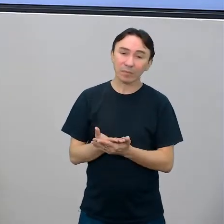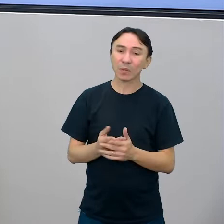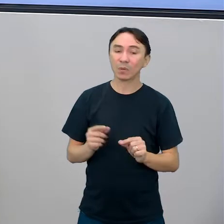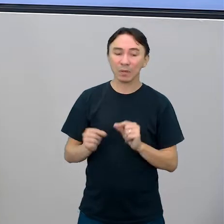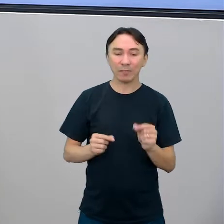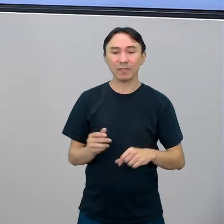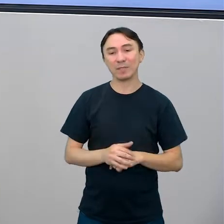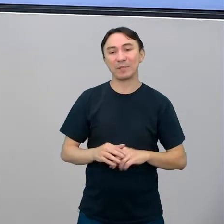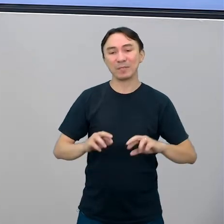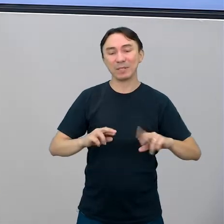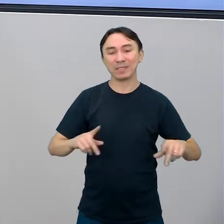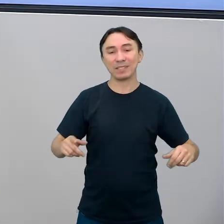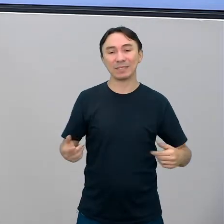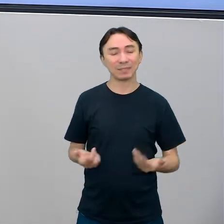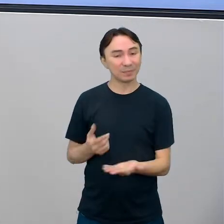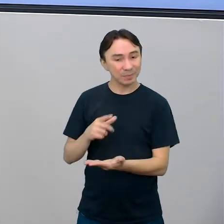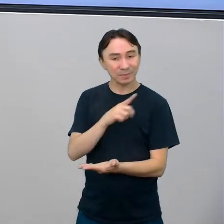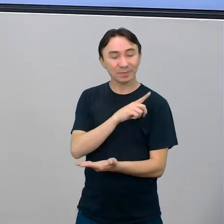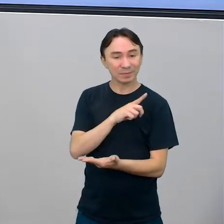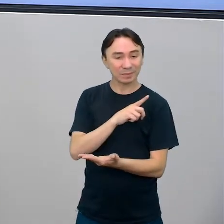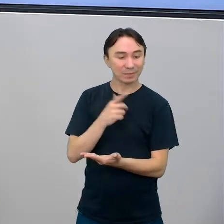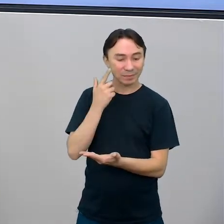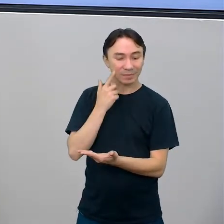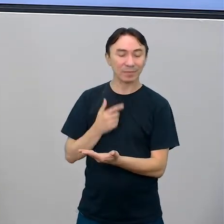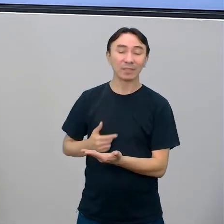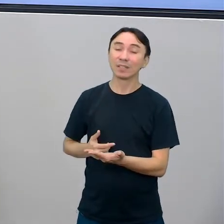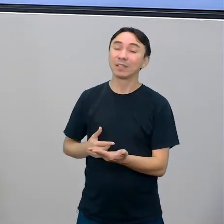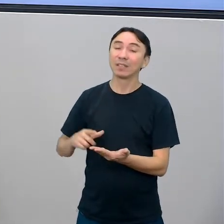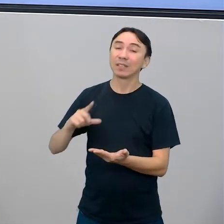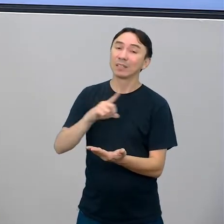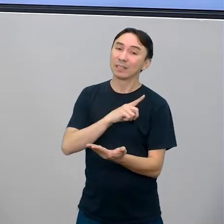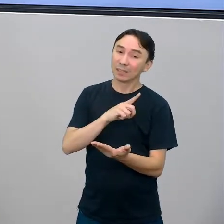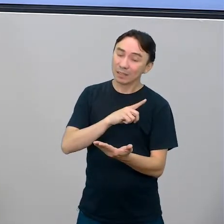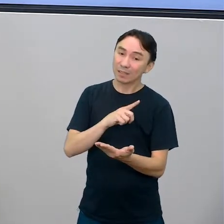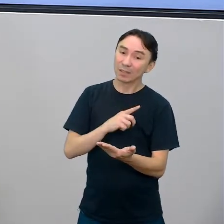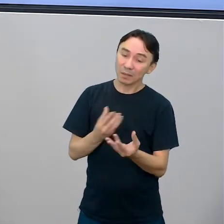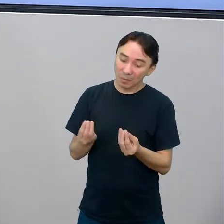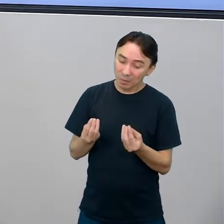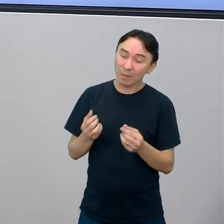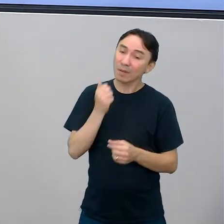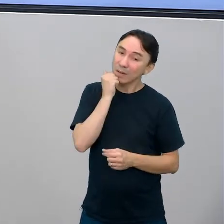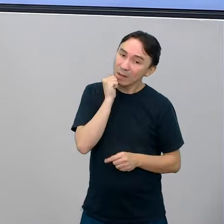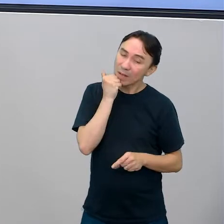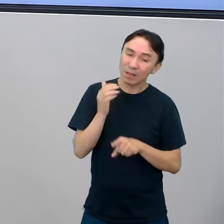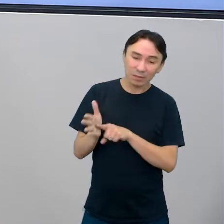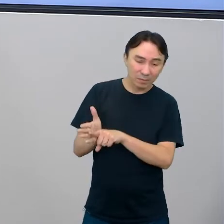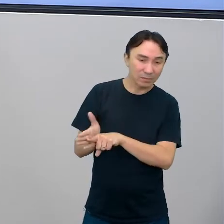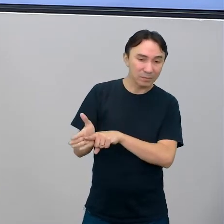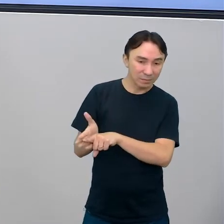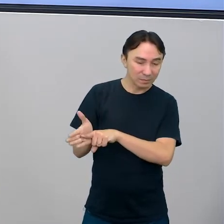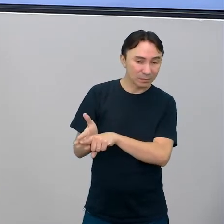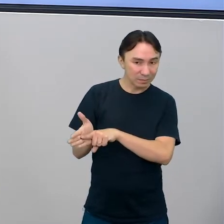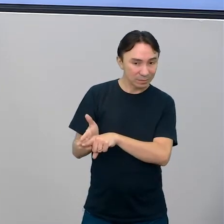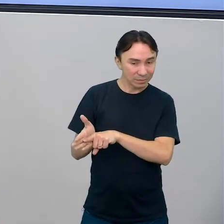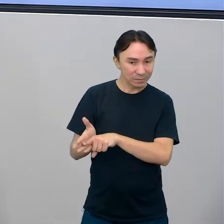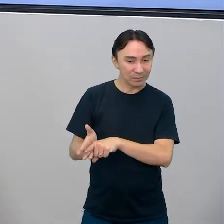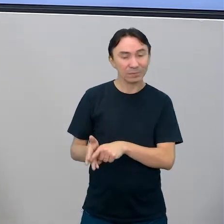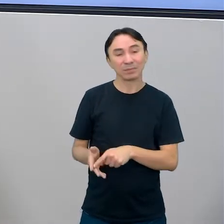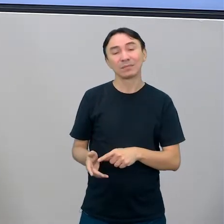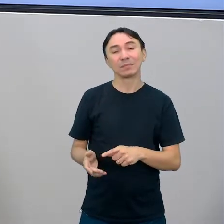esse processo de formação, ele vem através da investigação. Então, parte dessa questão